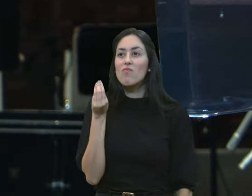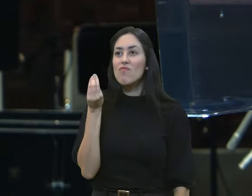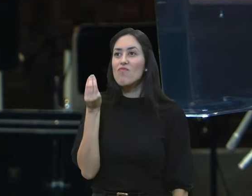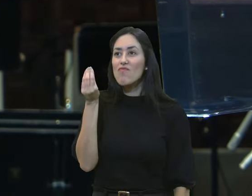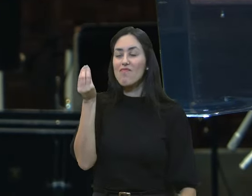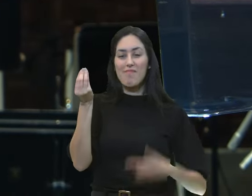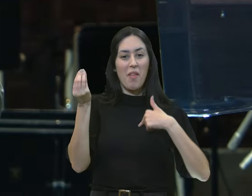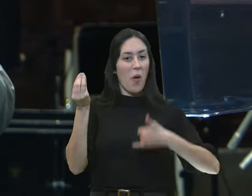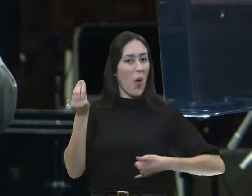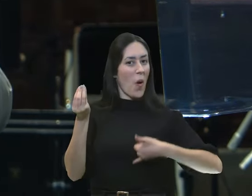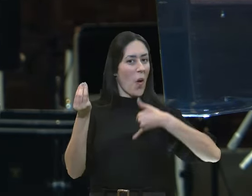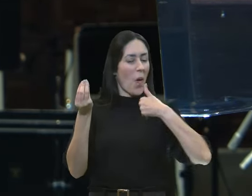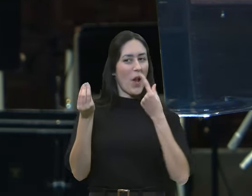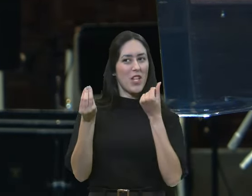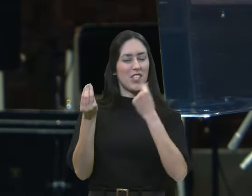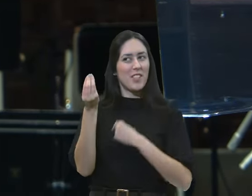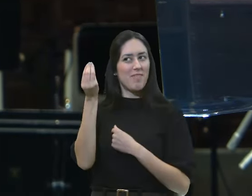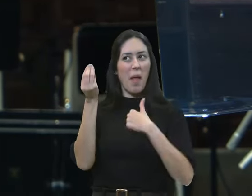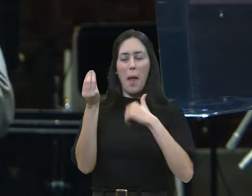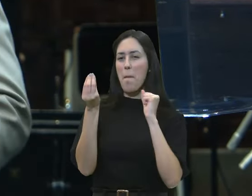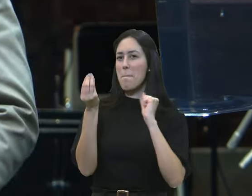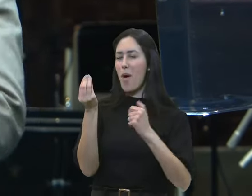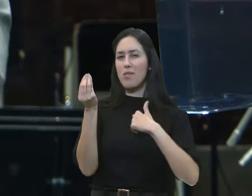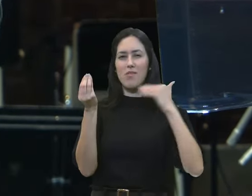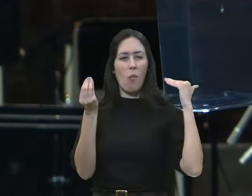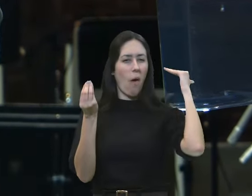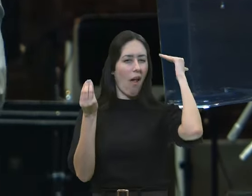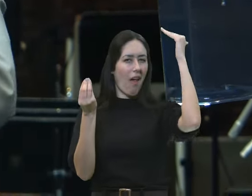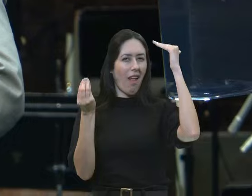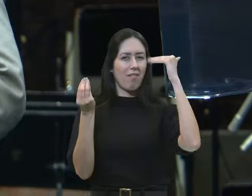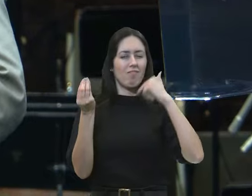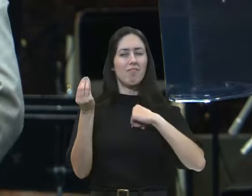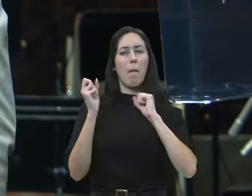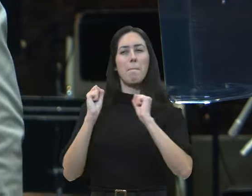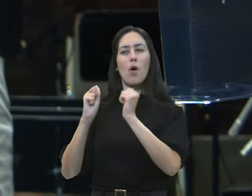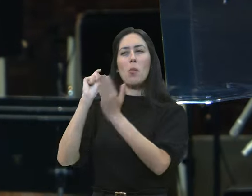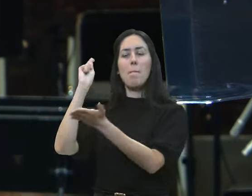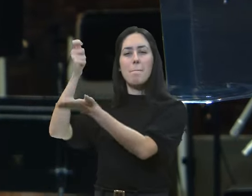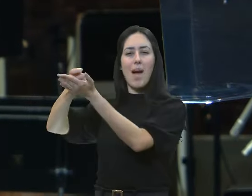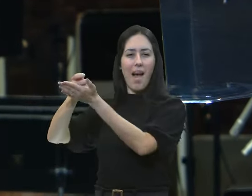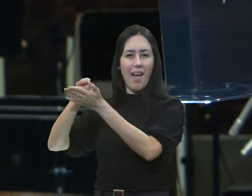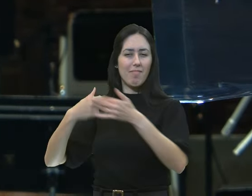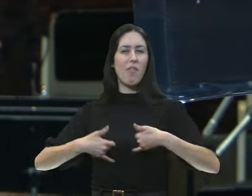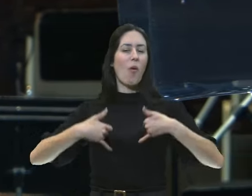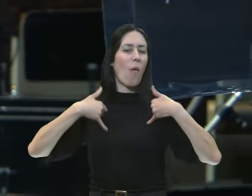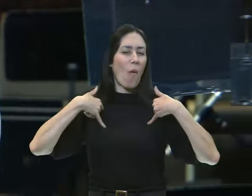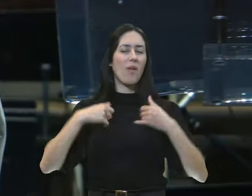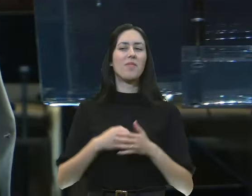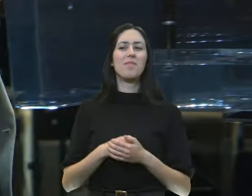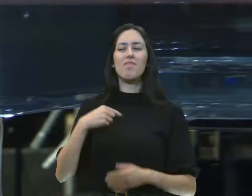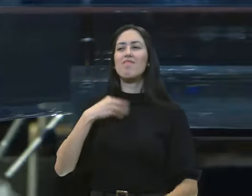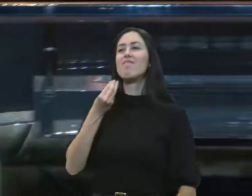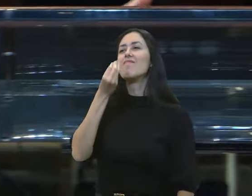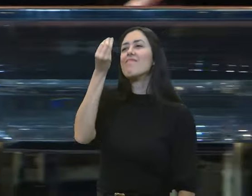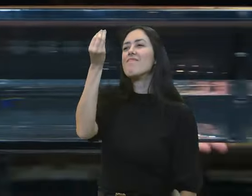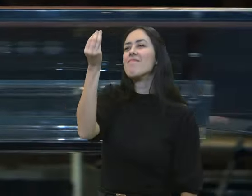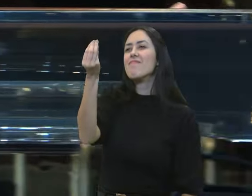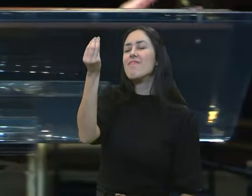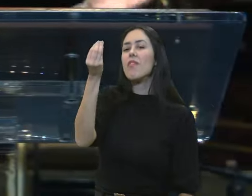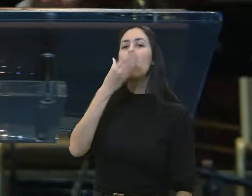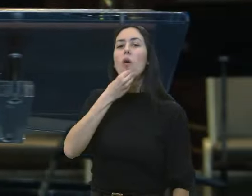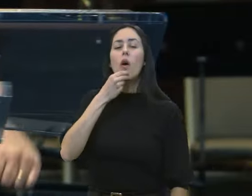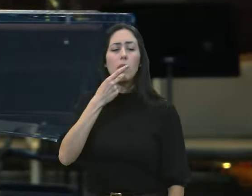Todo orgulhoso, né? Agora eu posso, agora eu estou grande, agora eu, né? E aí o cobrador disse para mim: ei,